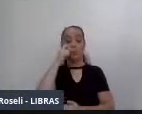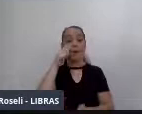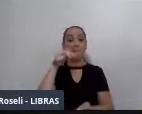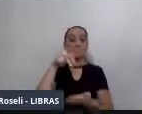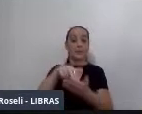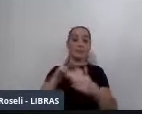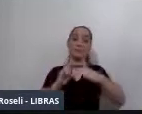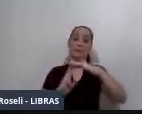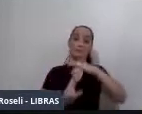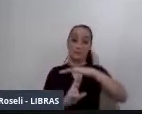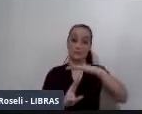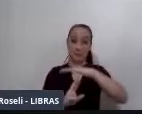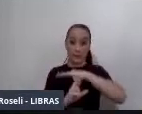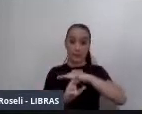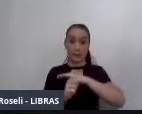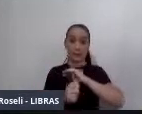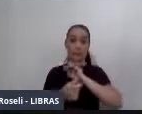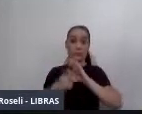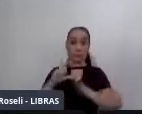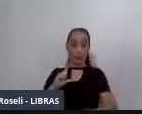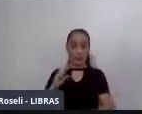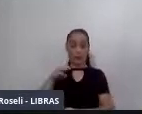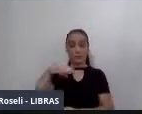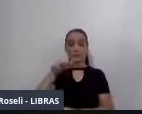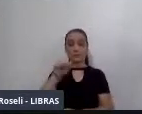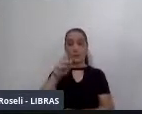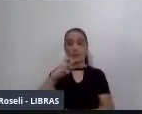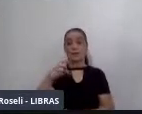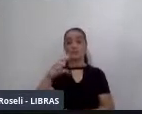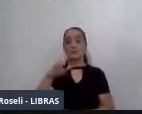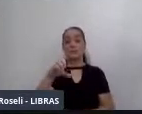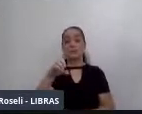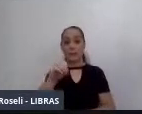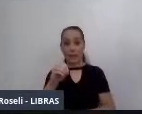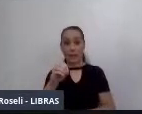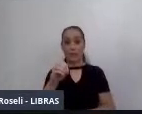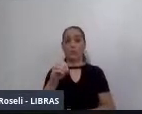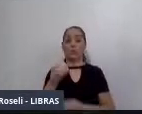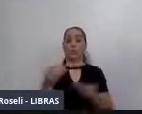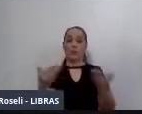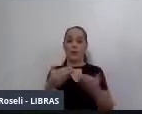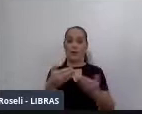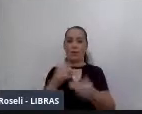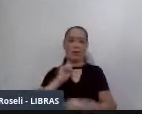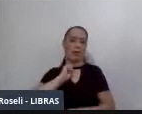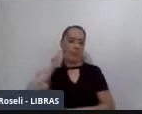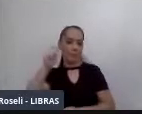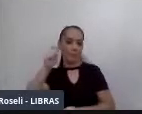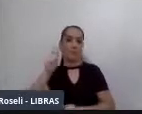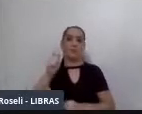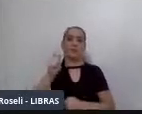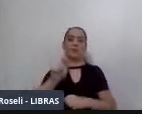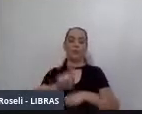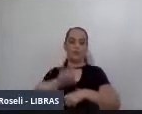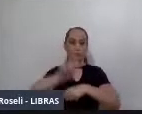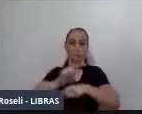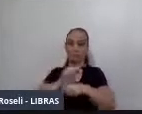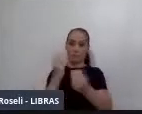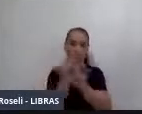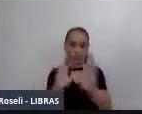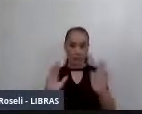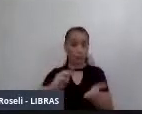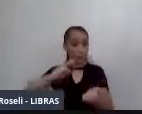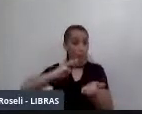Nobel, nosso antigo reitor, que agora deixou a sua gestão em abril, e ele era um dos membros da cátedra,